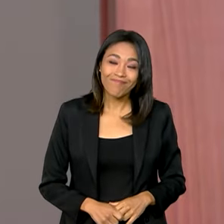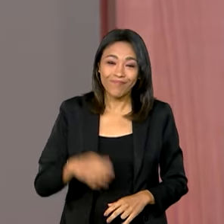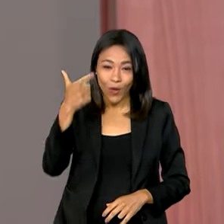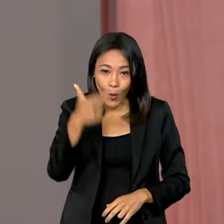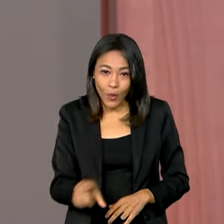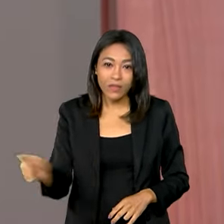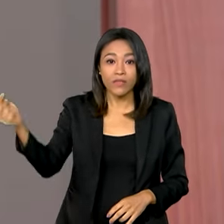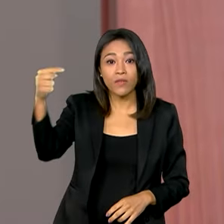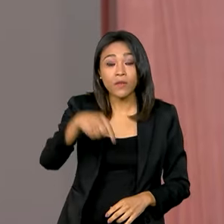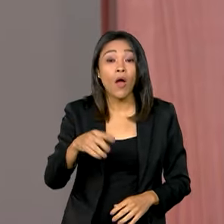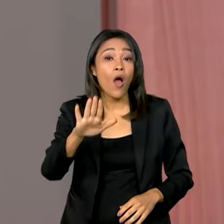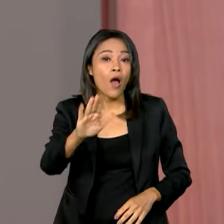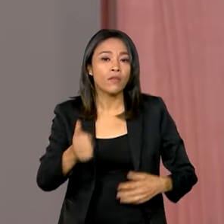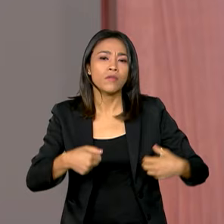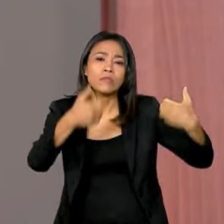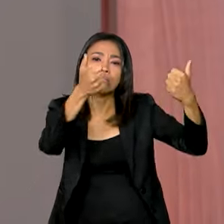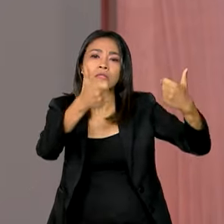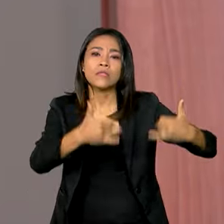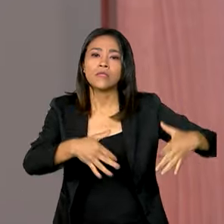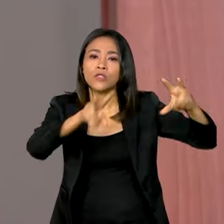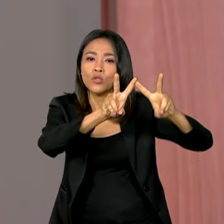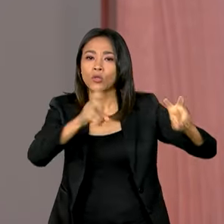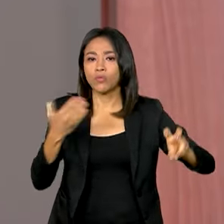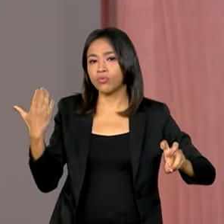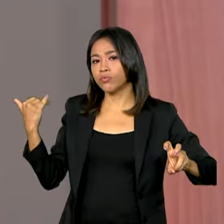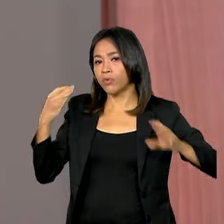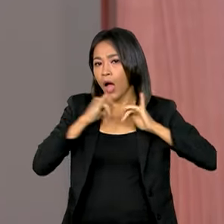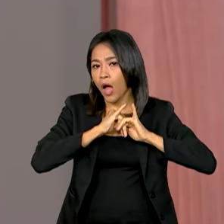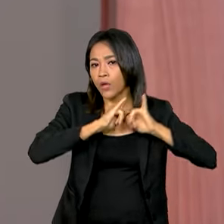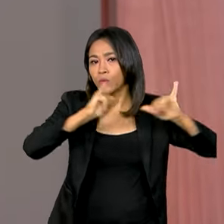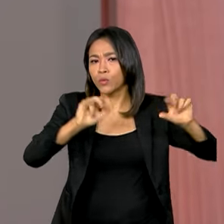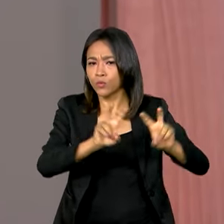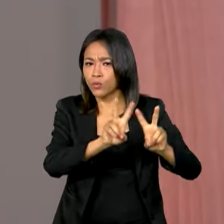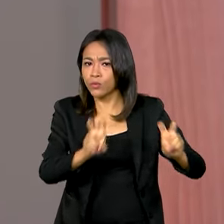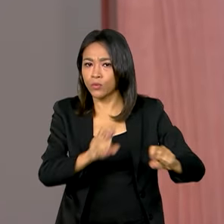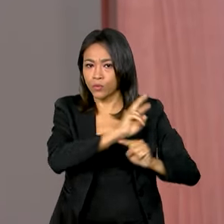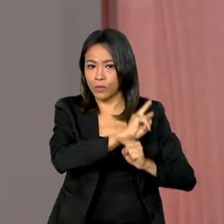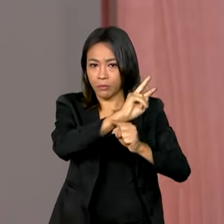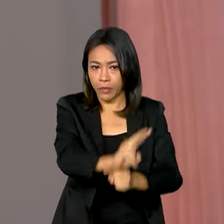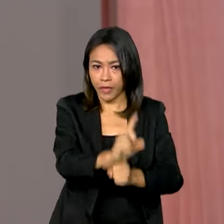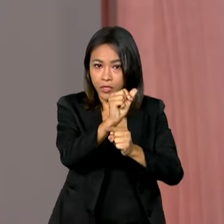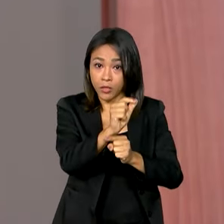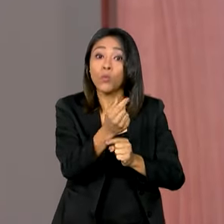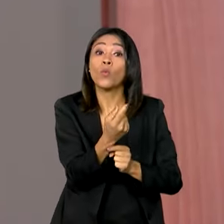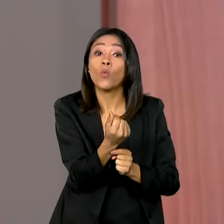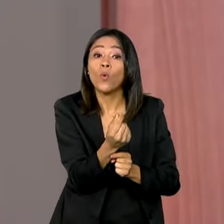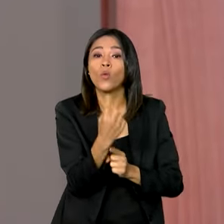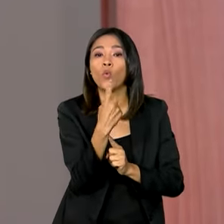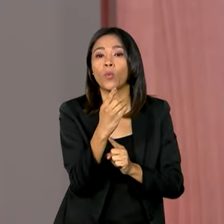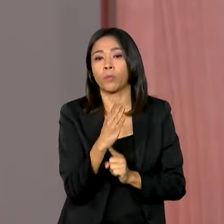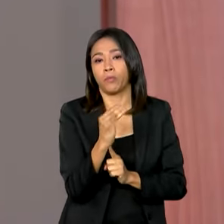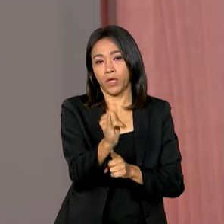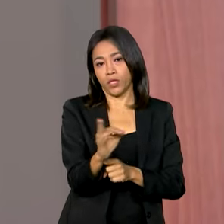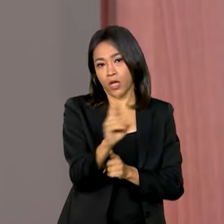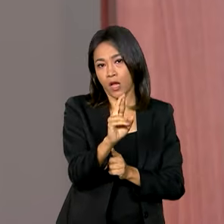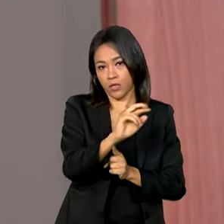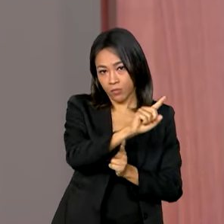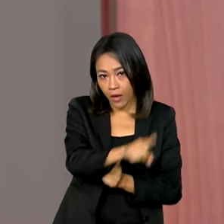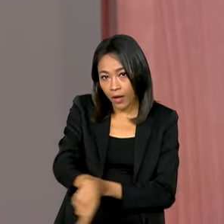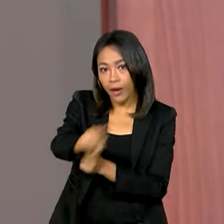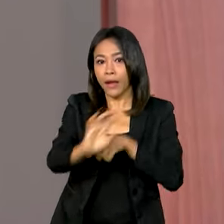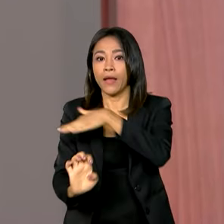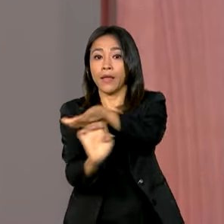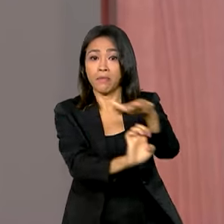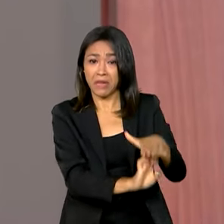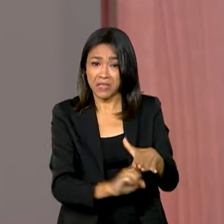Estamos de volta e vamos falar do anúncio do governo federal de uma linha de crédito de até R$1 bilhão para empresários que